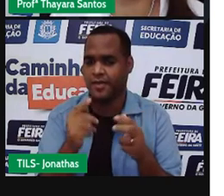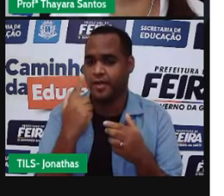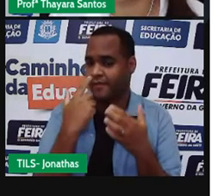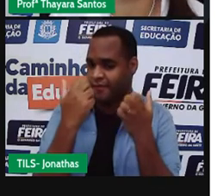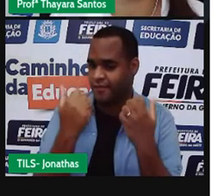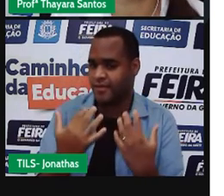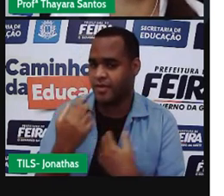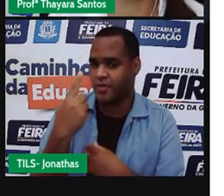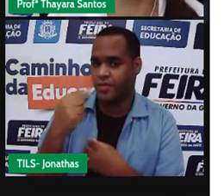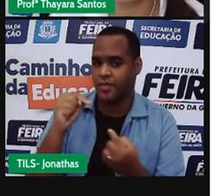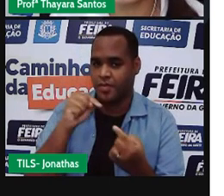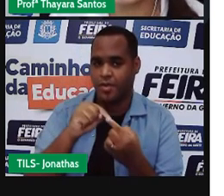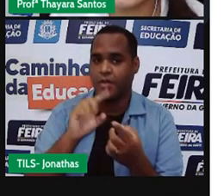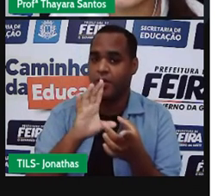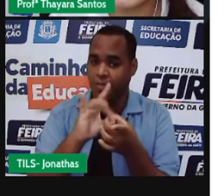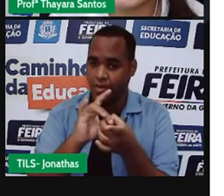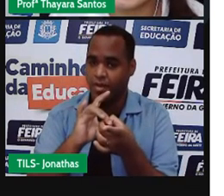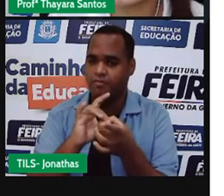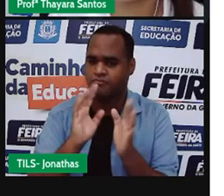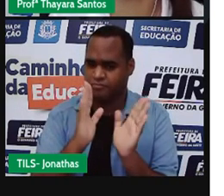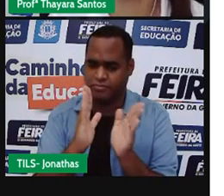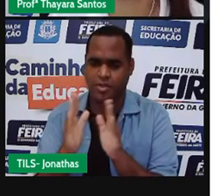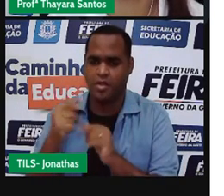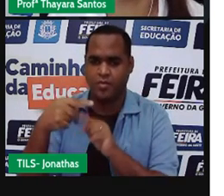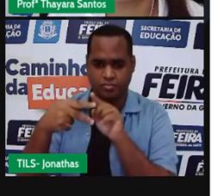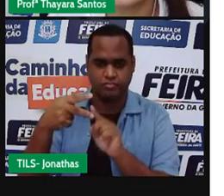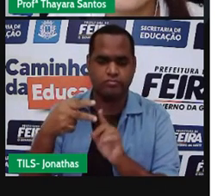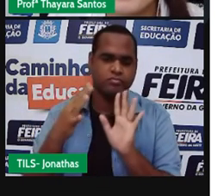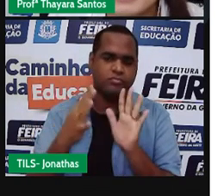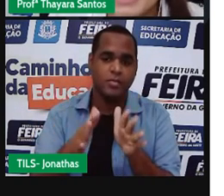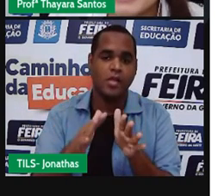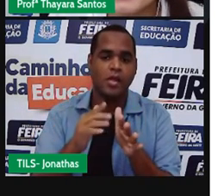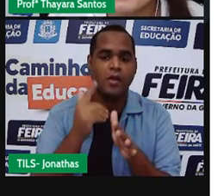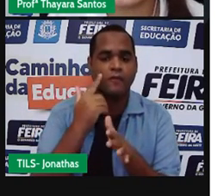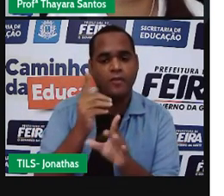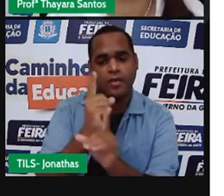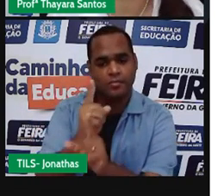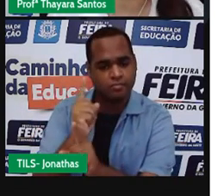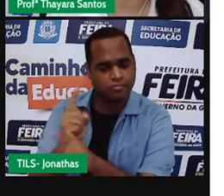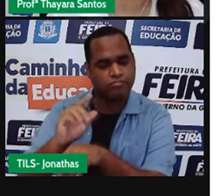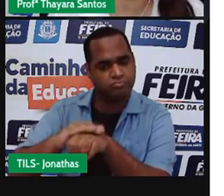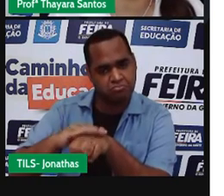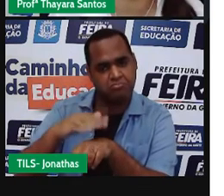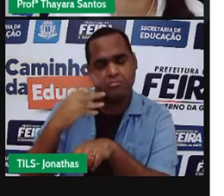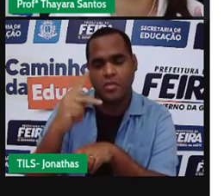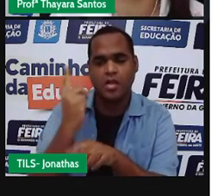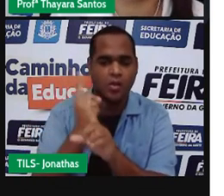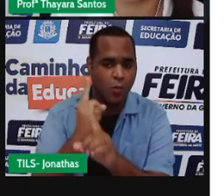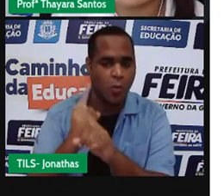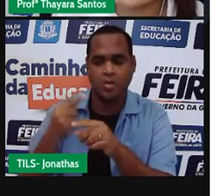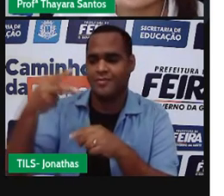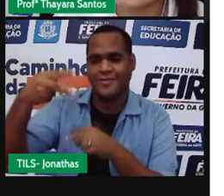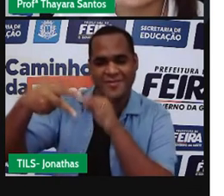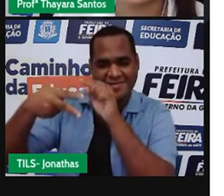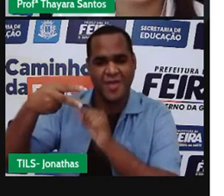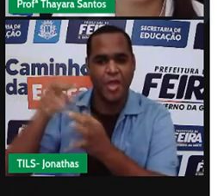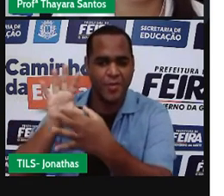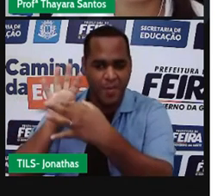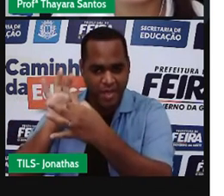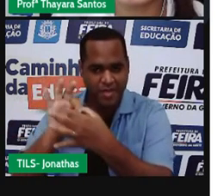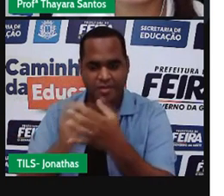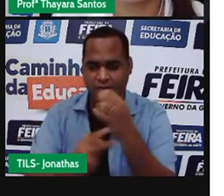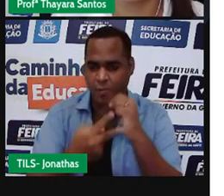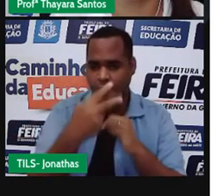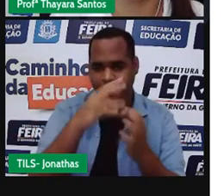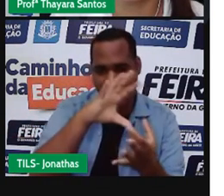spoiler Zinho aí de um par e eu não quero dar dos outros né Eu quero que vocês encontrem os outros dois pares aqui então vou fechar o joguinho